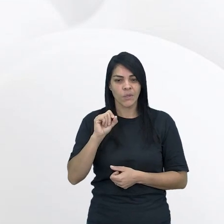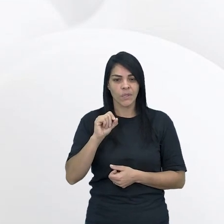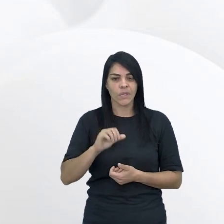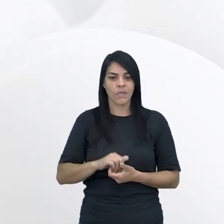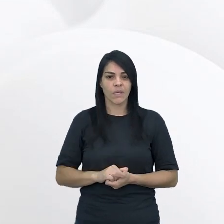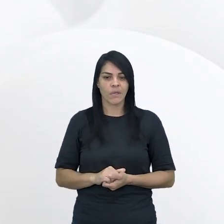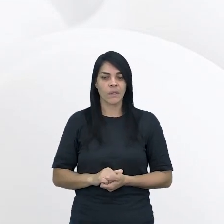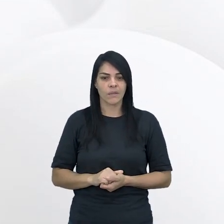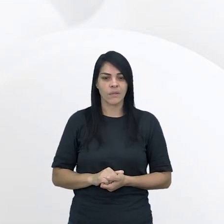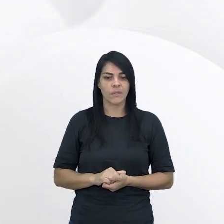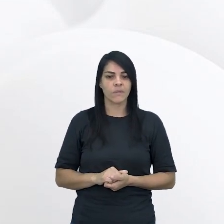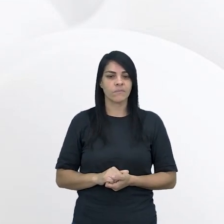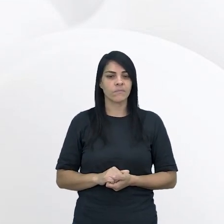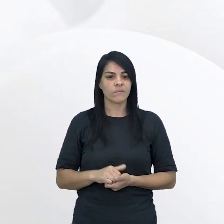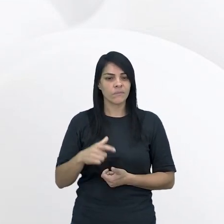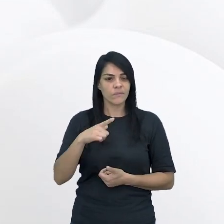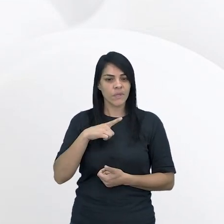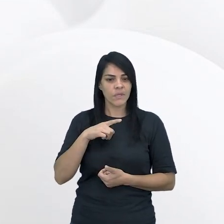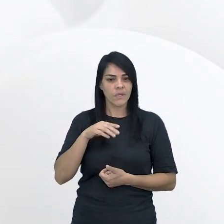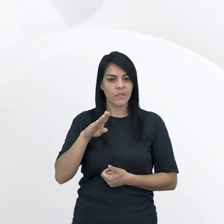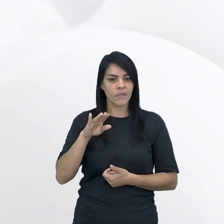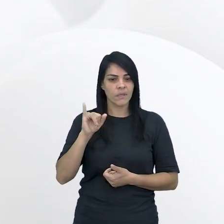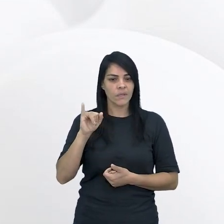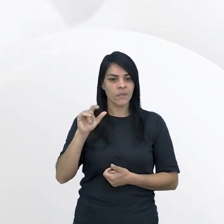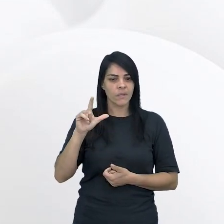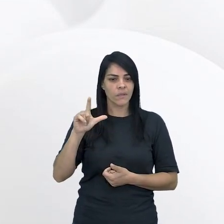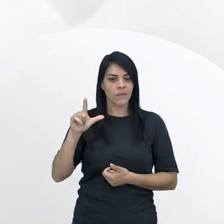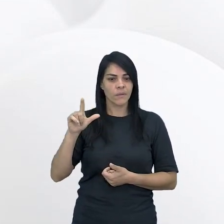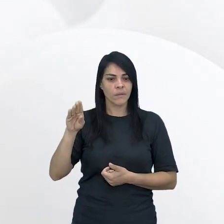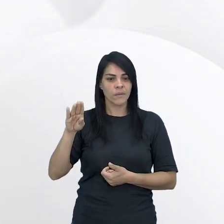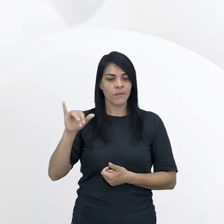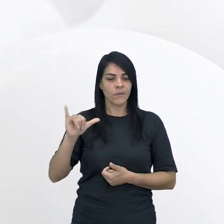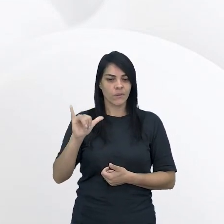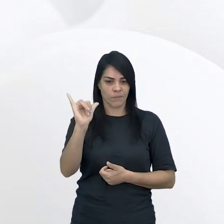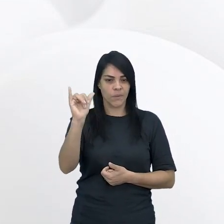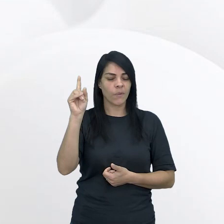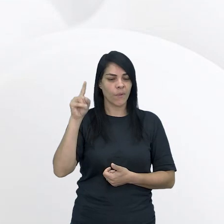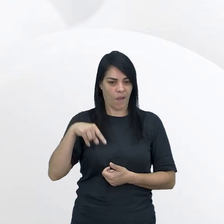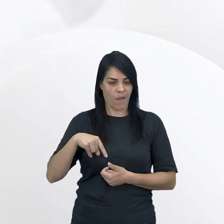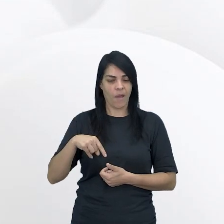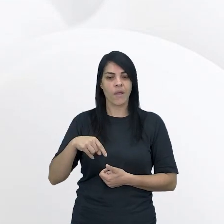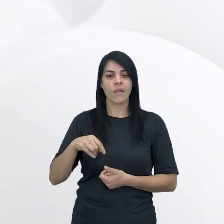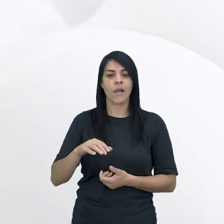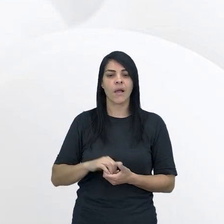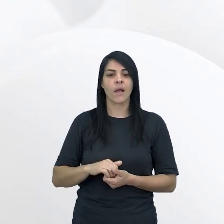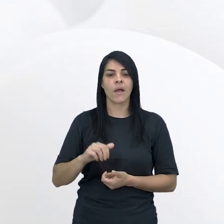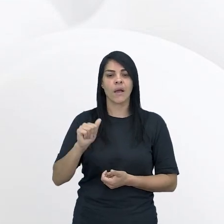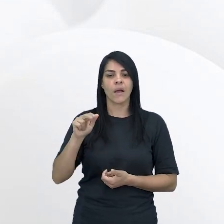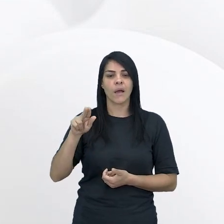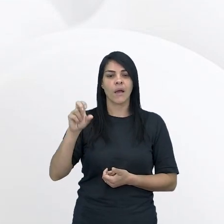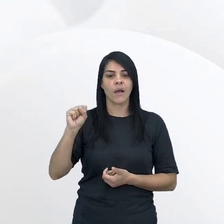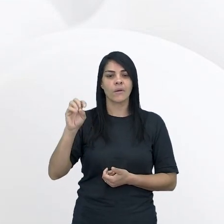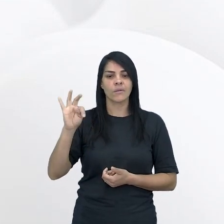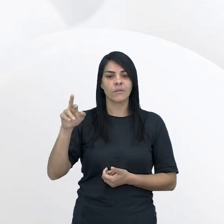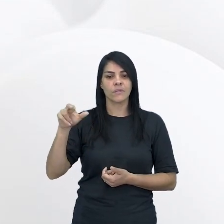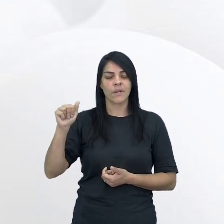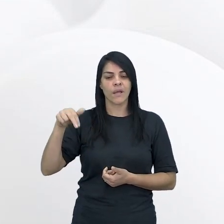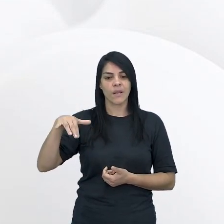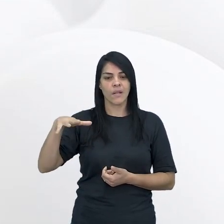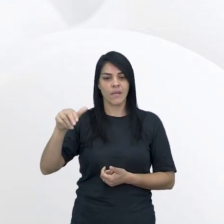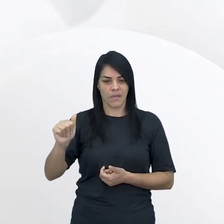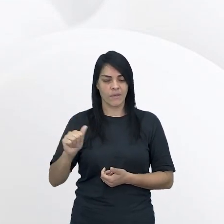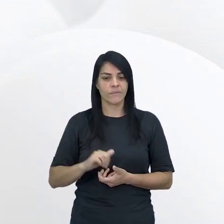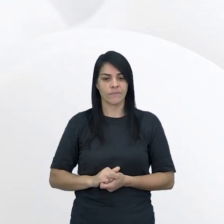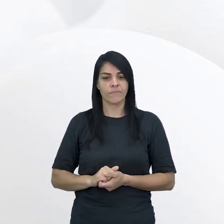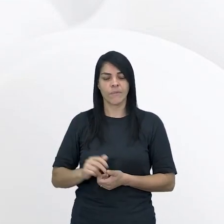ok? O Bilby, gente, é o mascote da Austrália, isso mesmo. Ele é o símbolo da Austrália